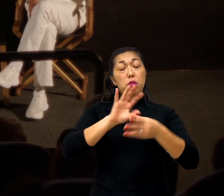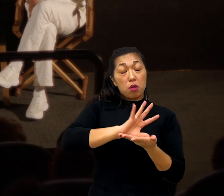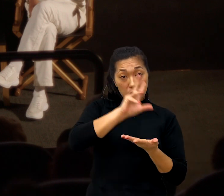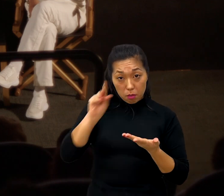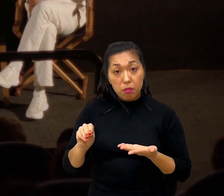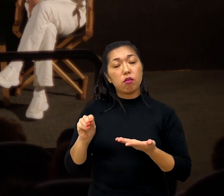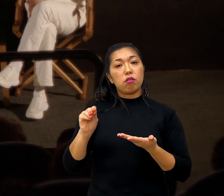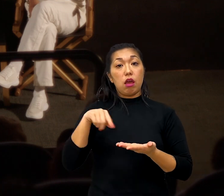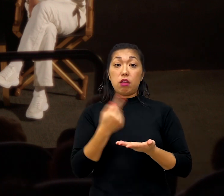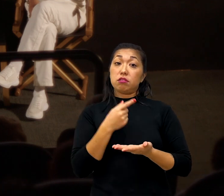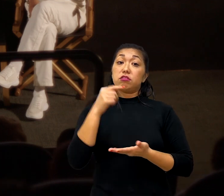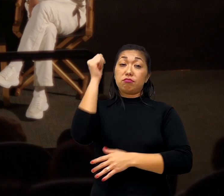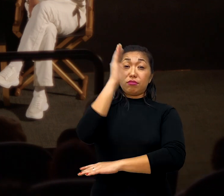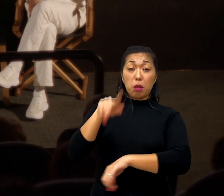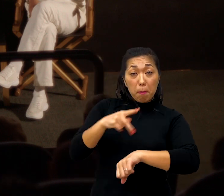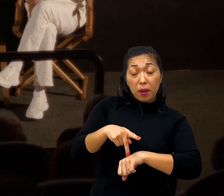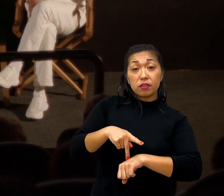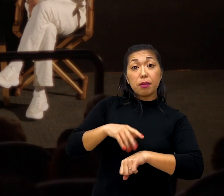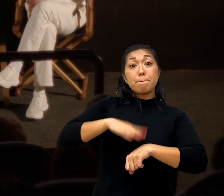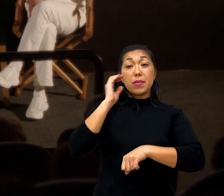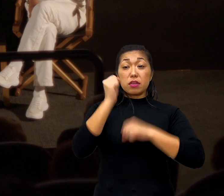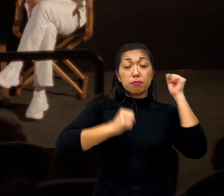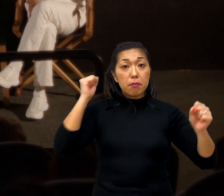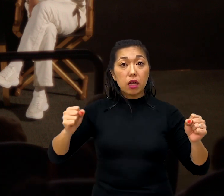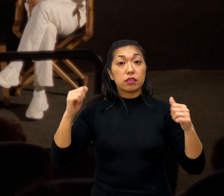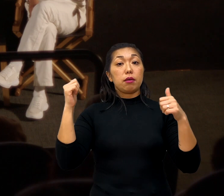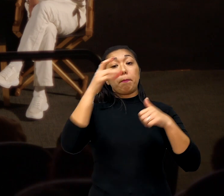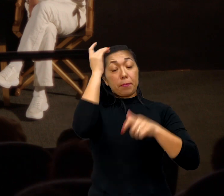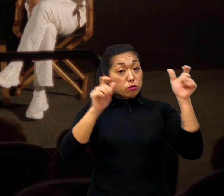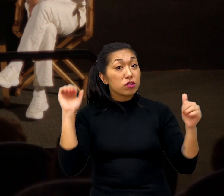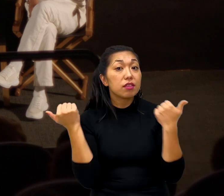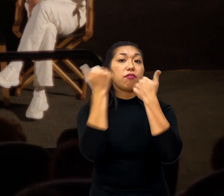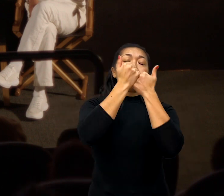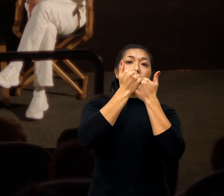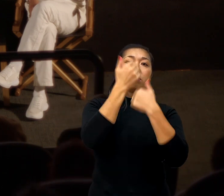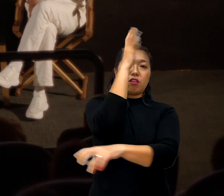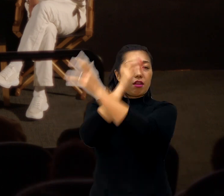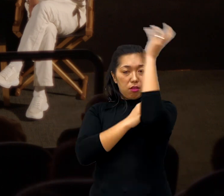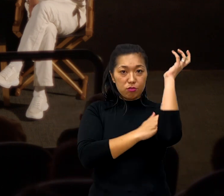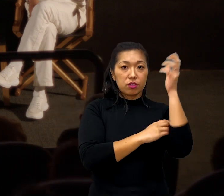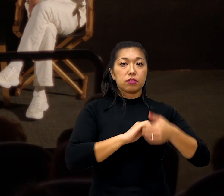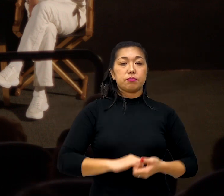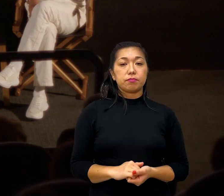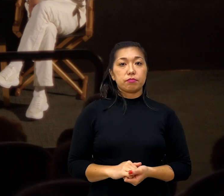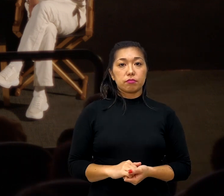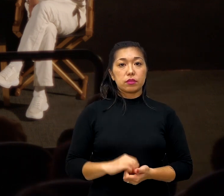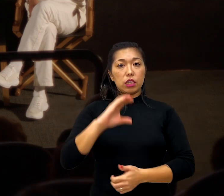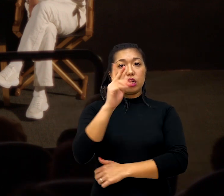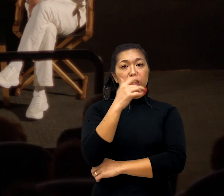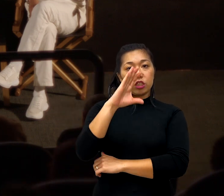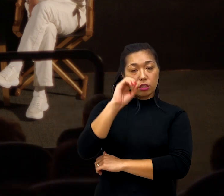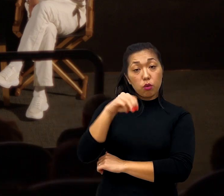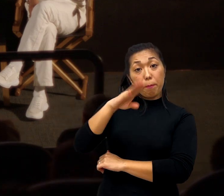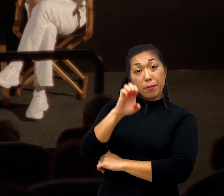vale lembrar que a gente está num país em que mais mata defensores do meio ambiente e da natureza. Chico Mendes